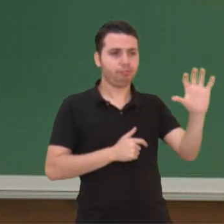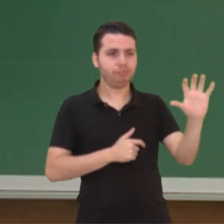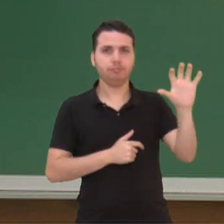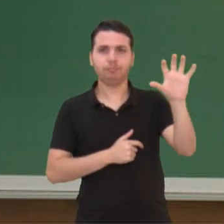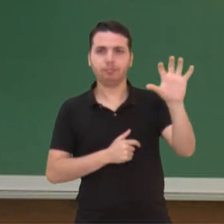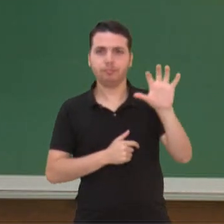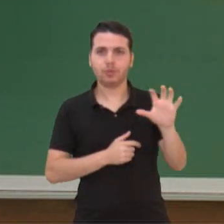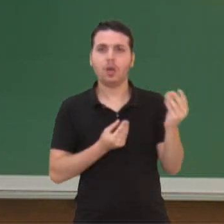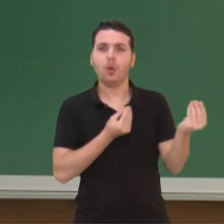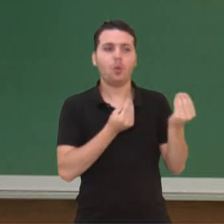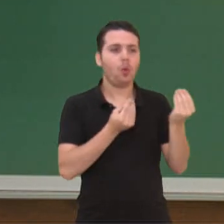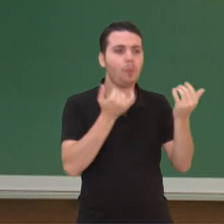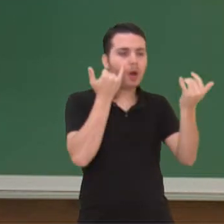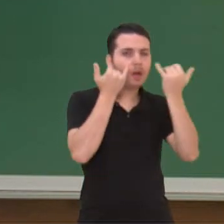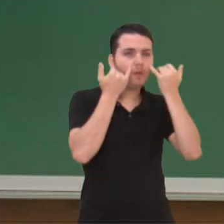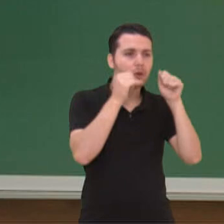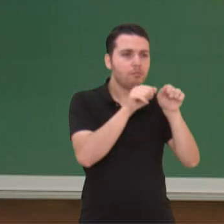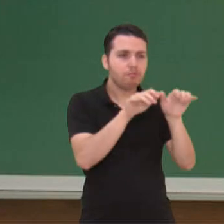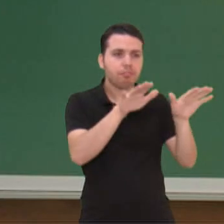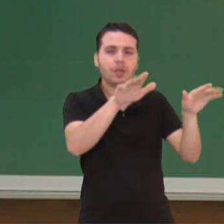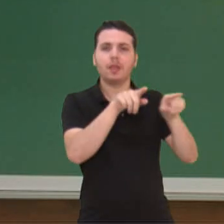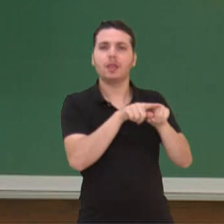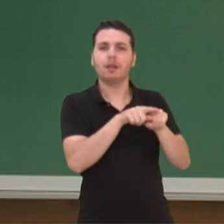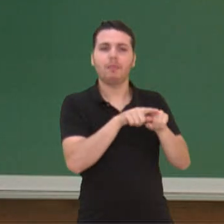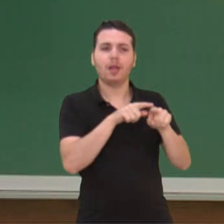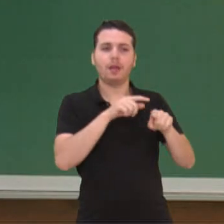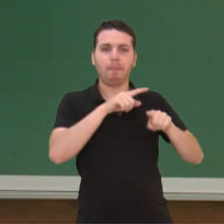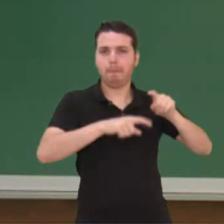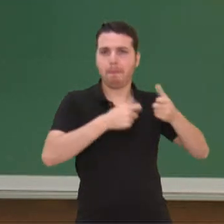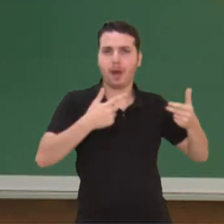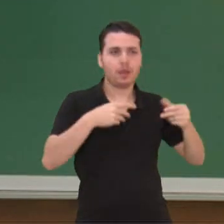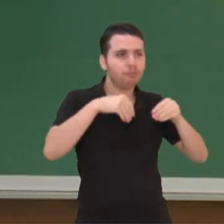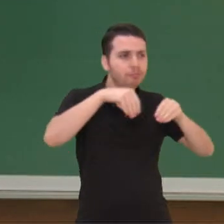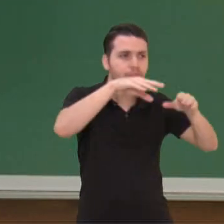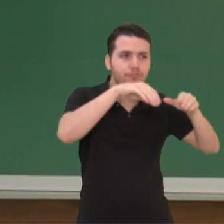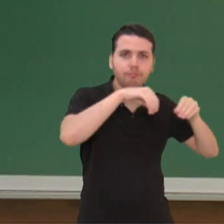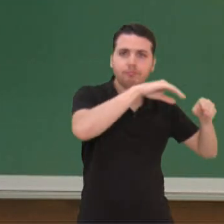de informações e mercadorias, nós podemos pensar na